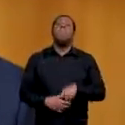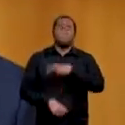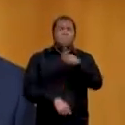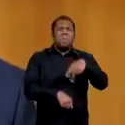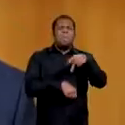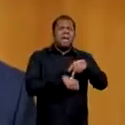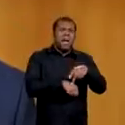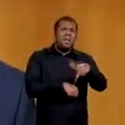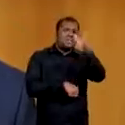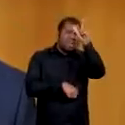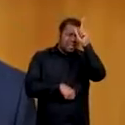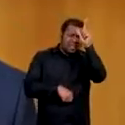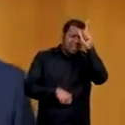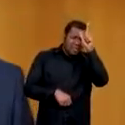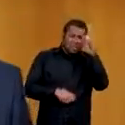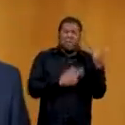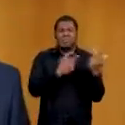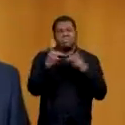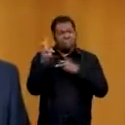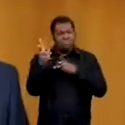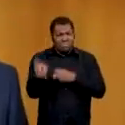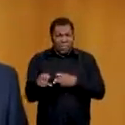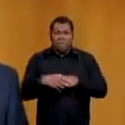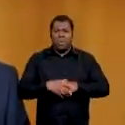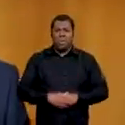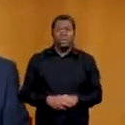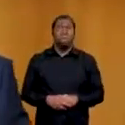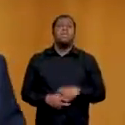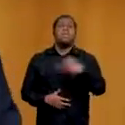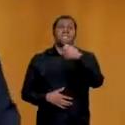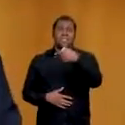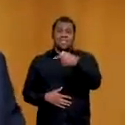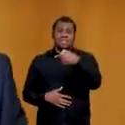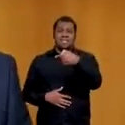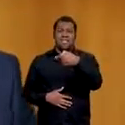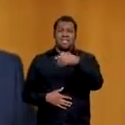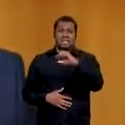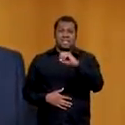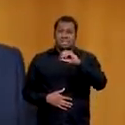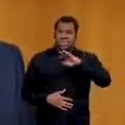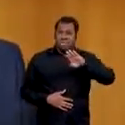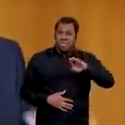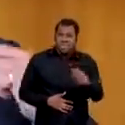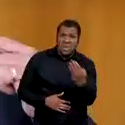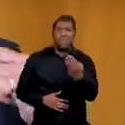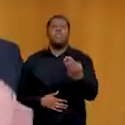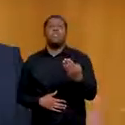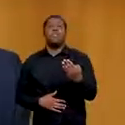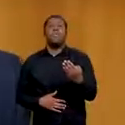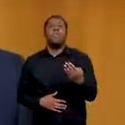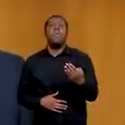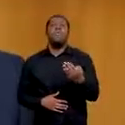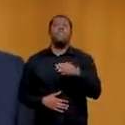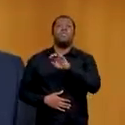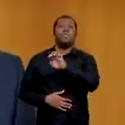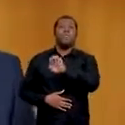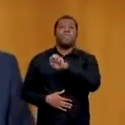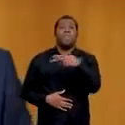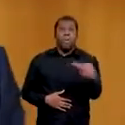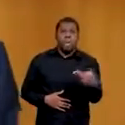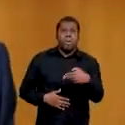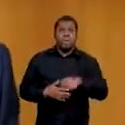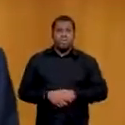Europeu 700 bilhões de euros. O Biden liberou quase 5 trilhões de